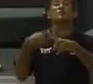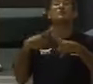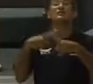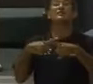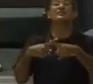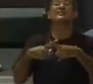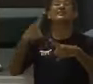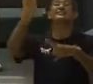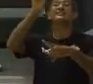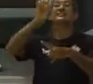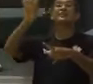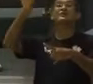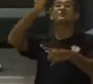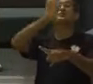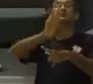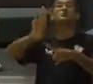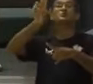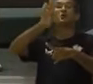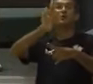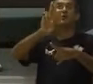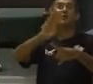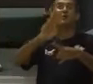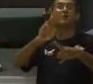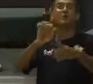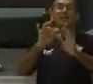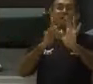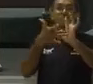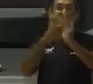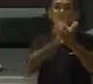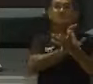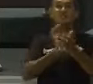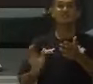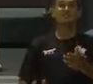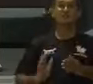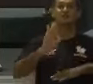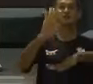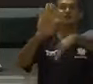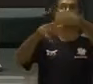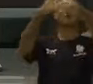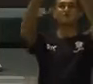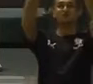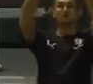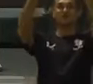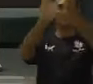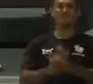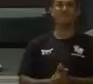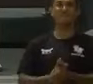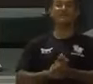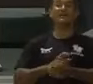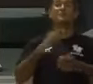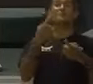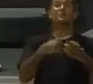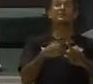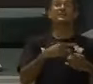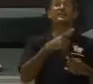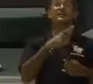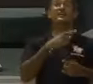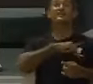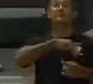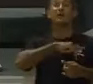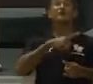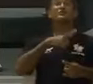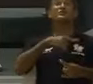fora usado para edificar o corpo de Cristo. Ele está preso porque ele exalava o perfume